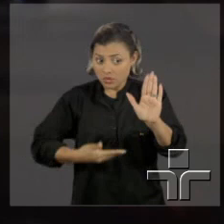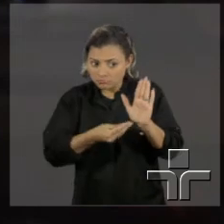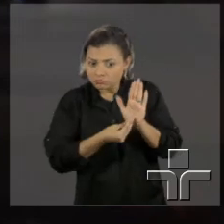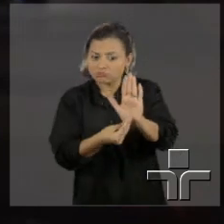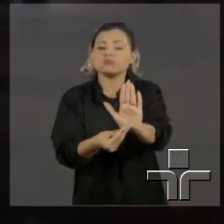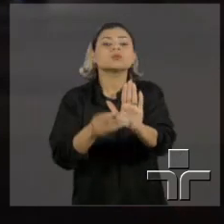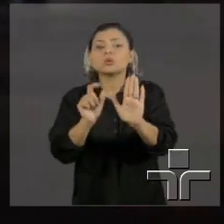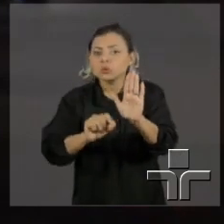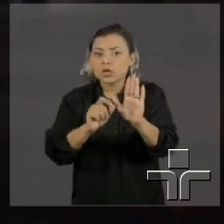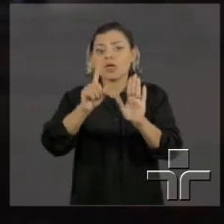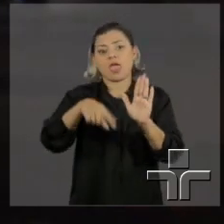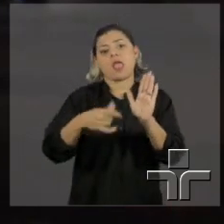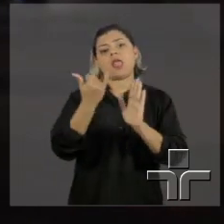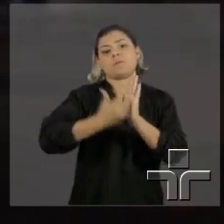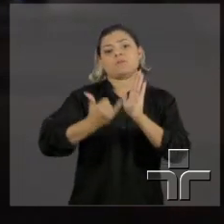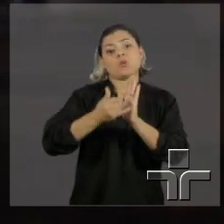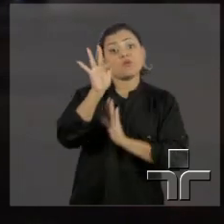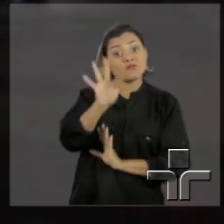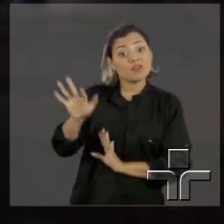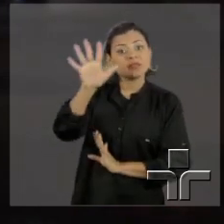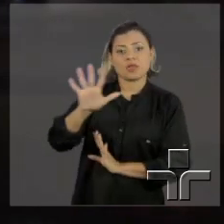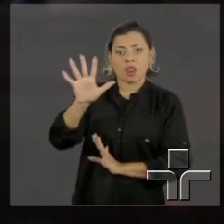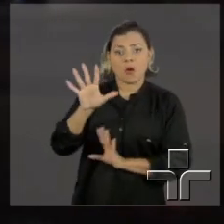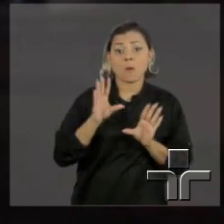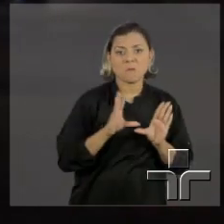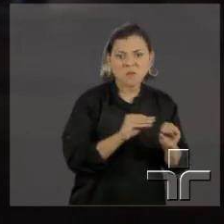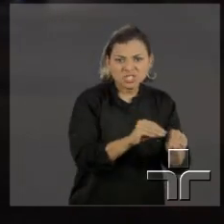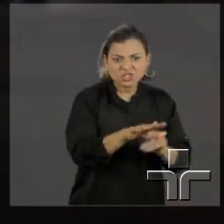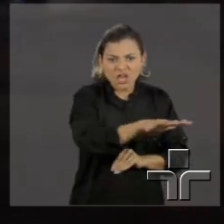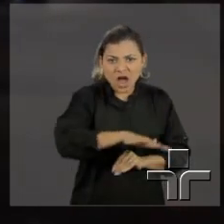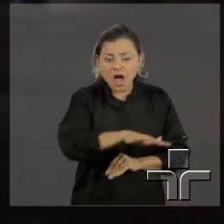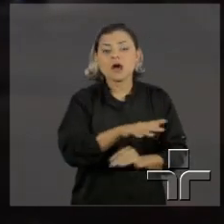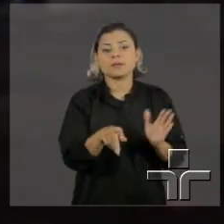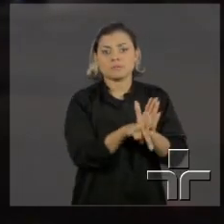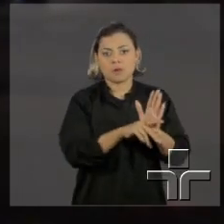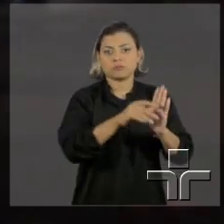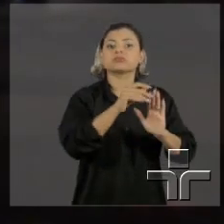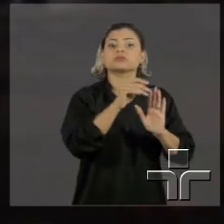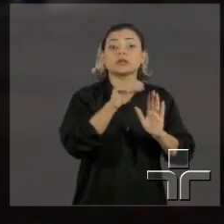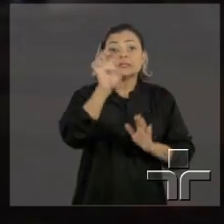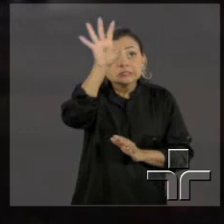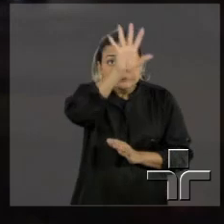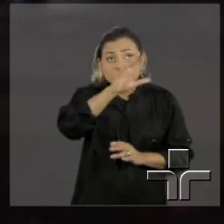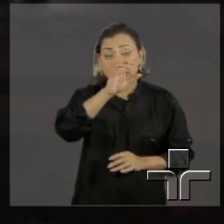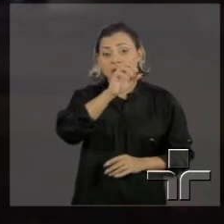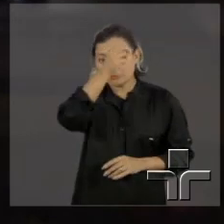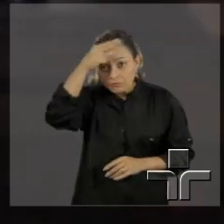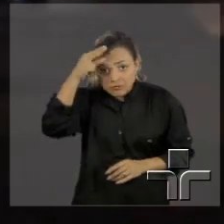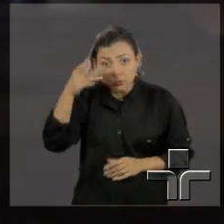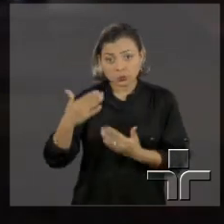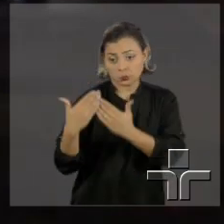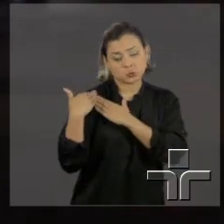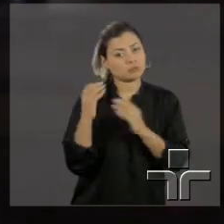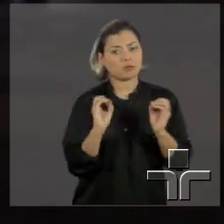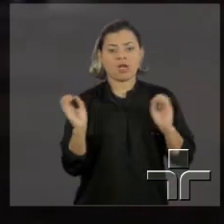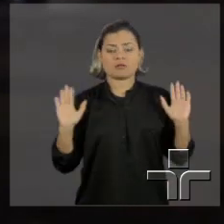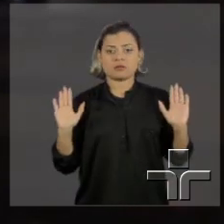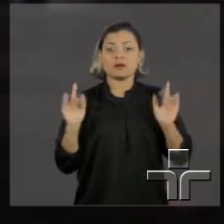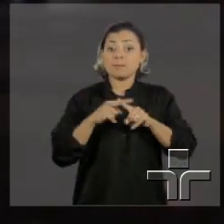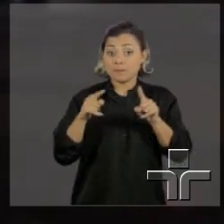se ater aos impostos federais, sem mexer na estrutura tributária de estados e municípios. O presidente também